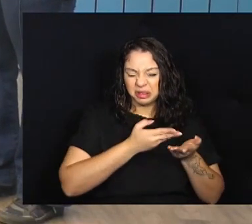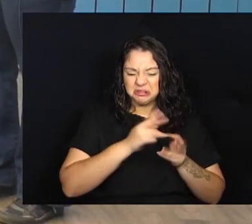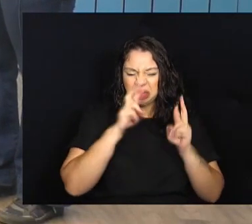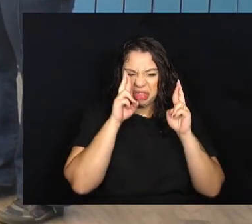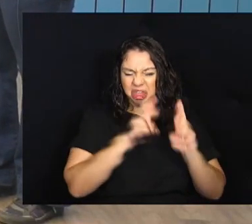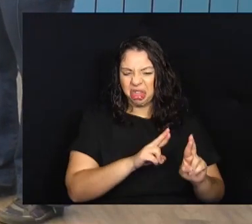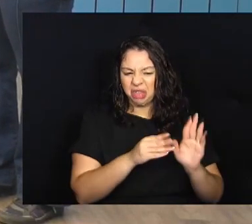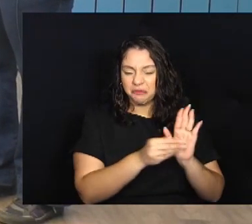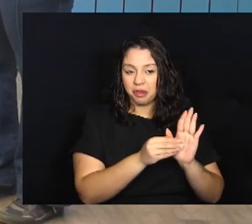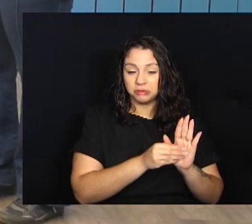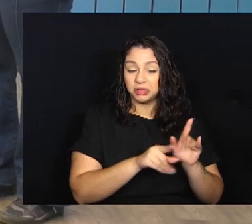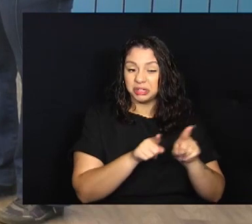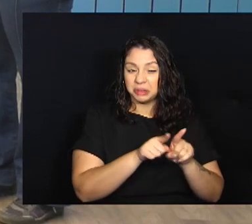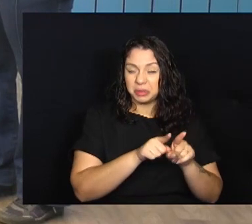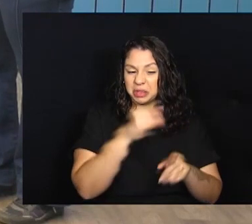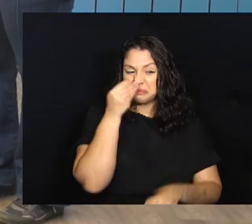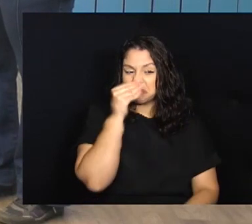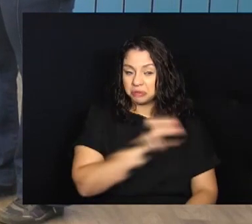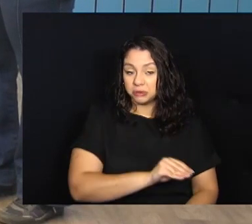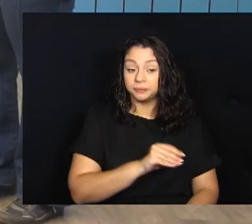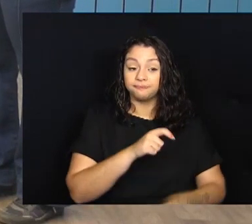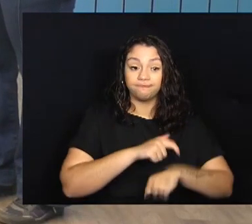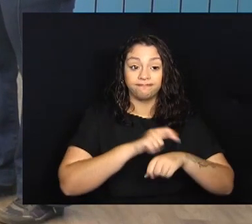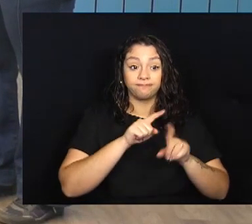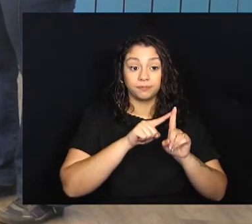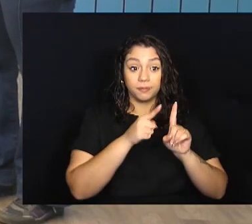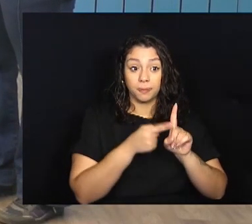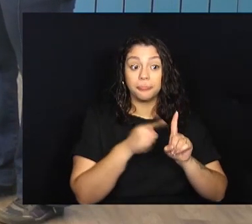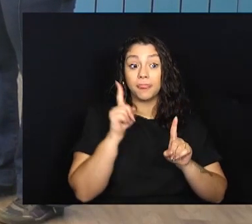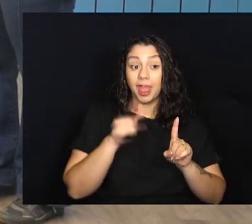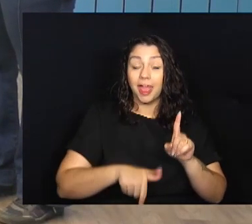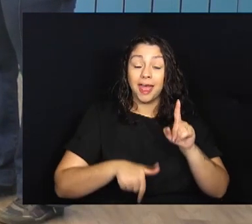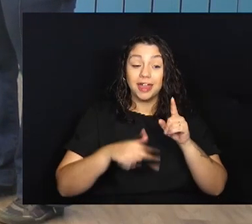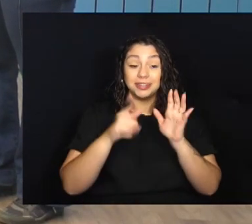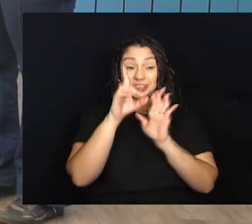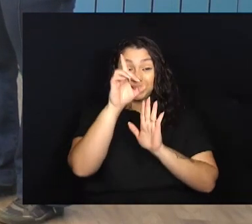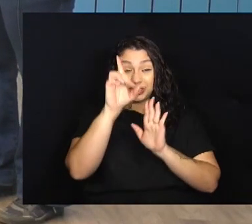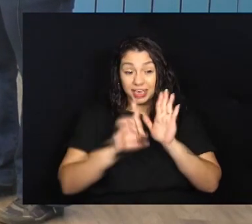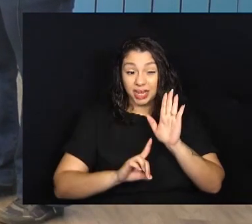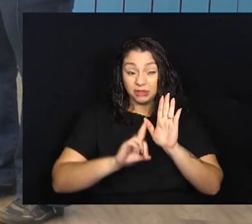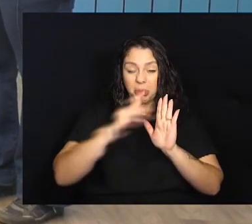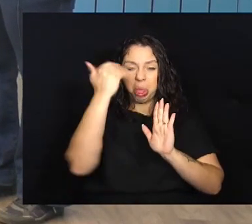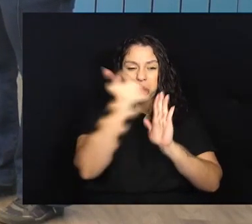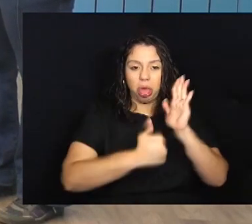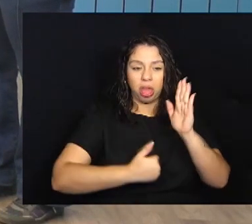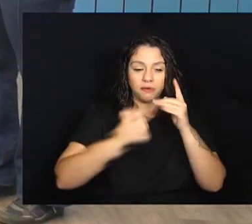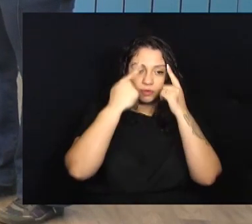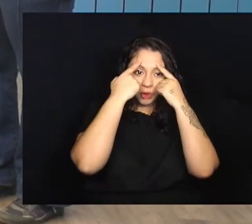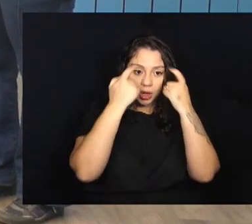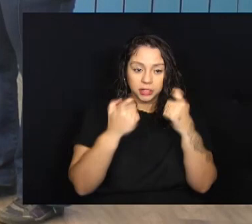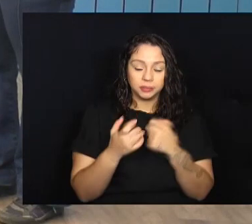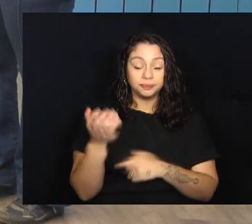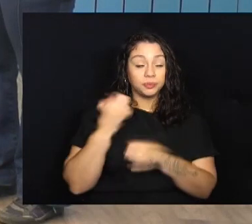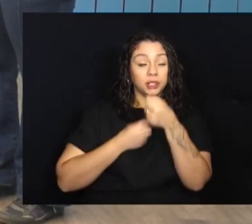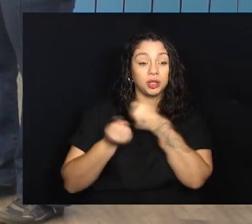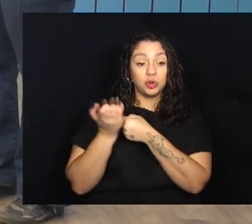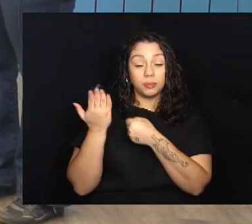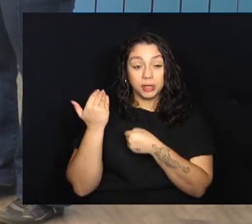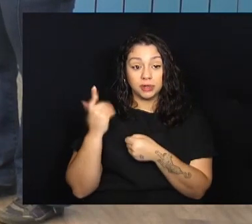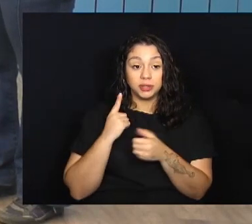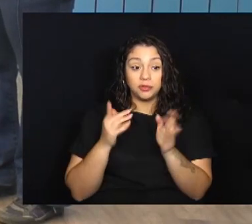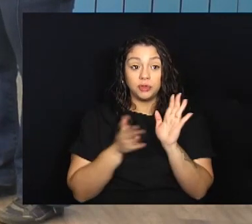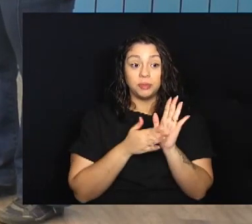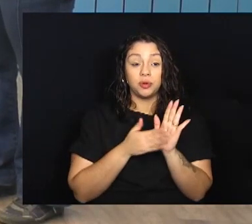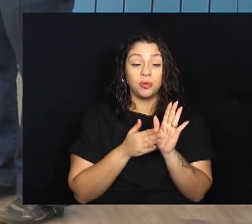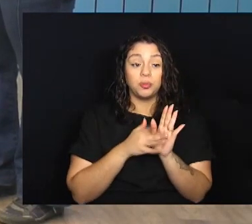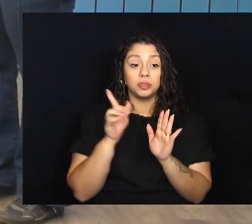e negligência à mulher no parto como violação nos direitos humanos. No ano passado, você propôs aqui um programa